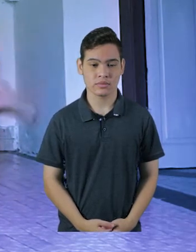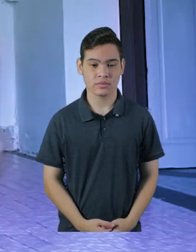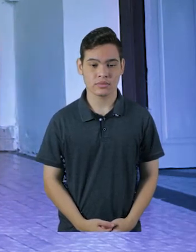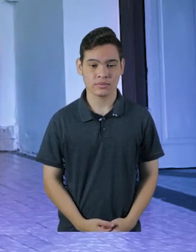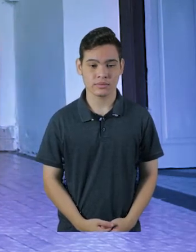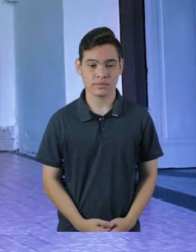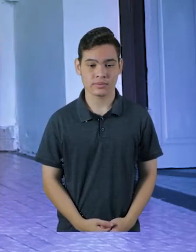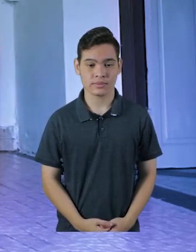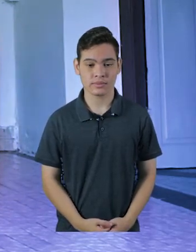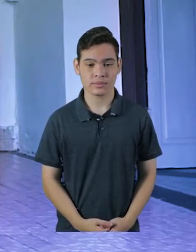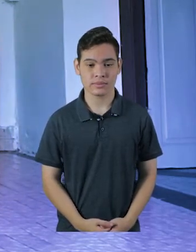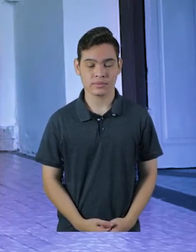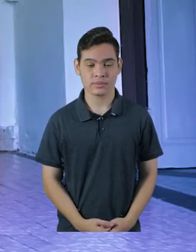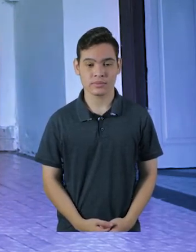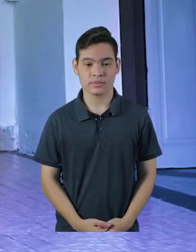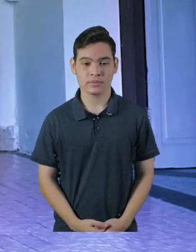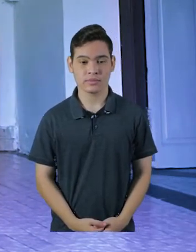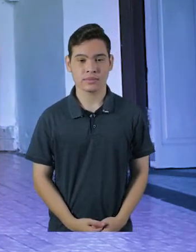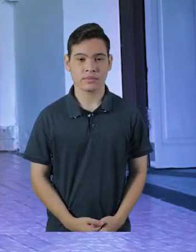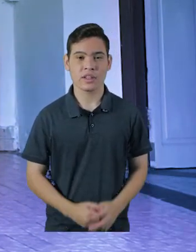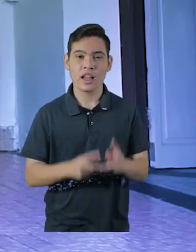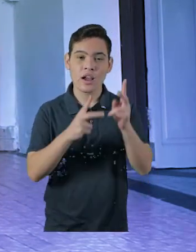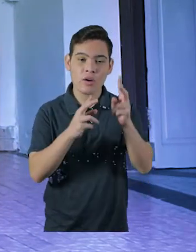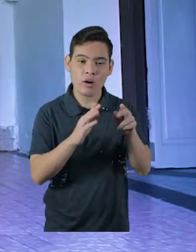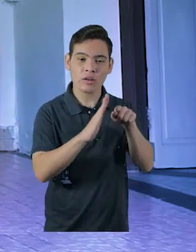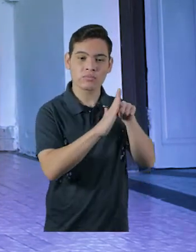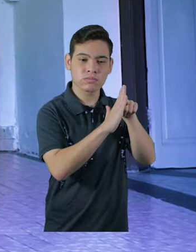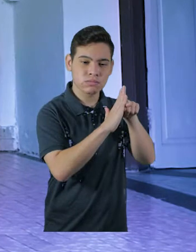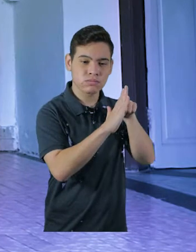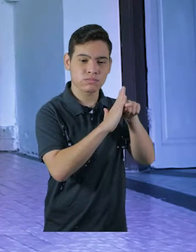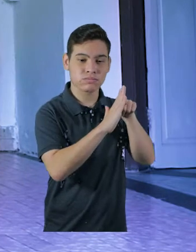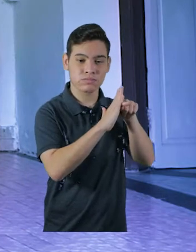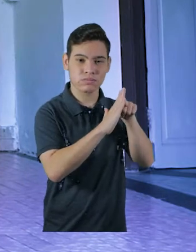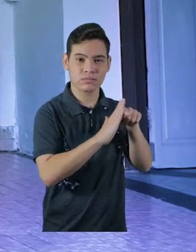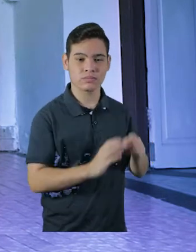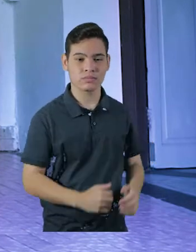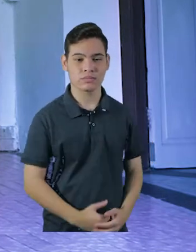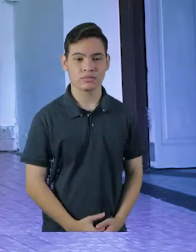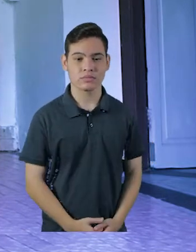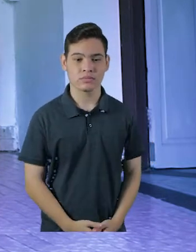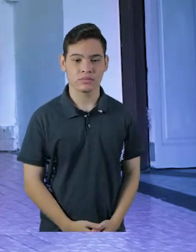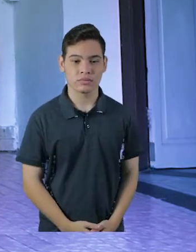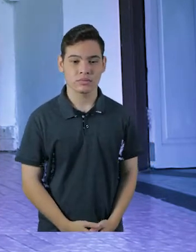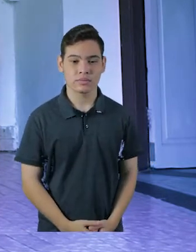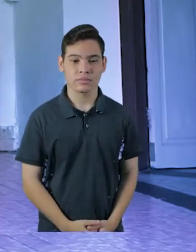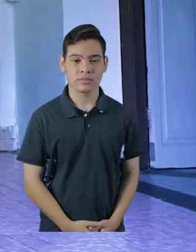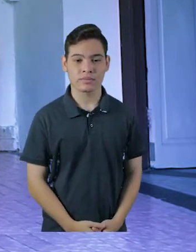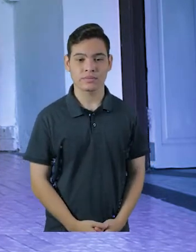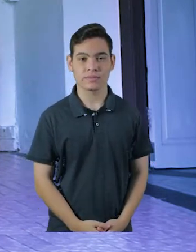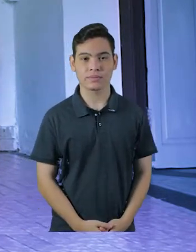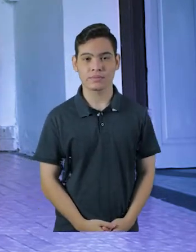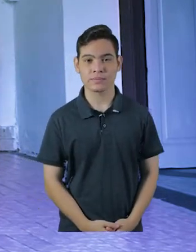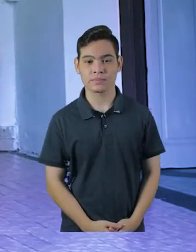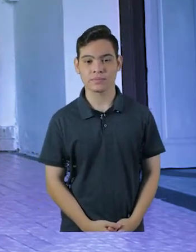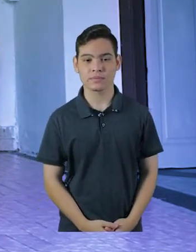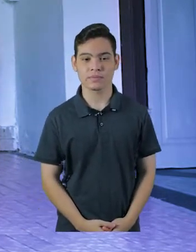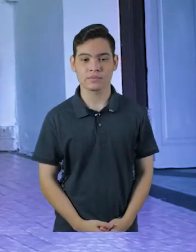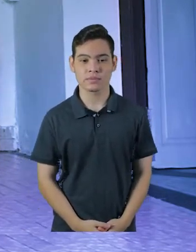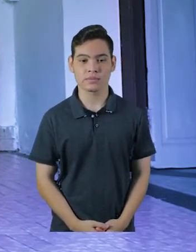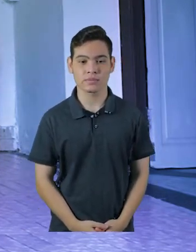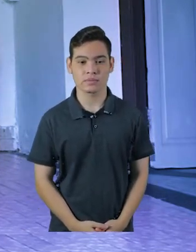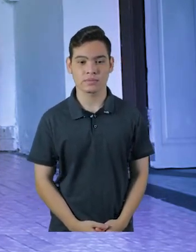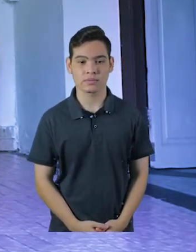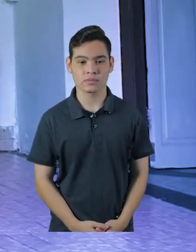É uma exploração mesmo, não precisa se preocupar em ser uma dança contínua, ou em